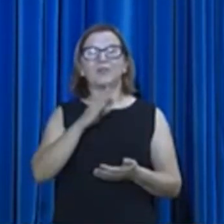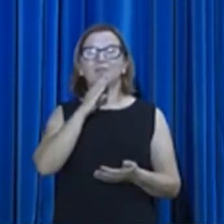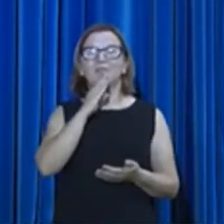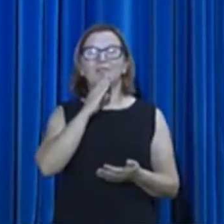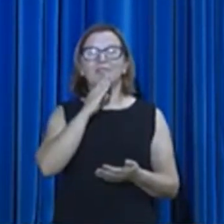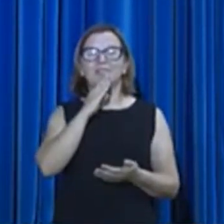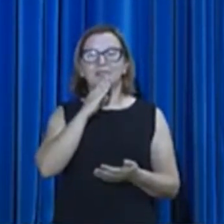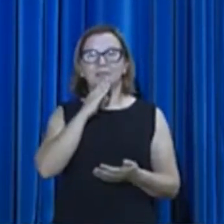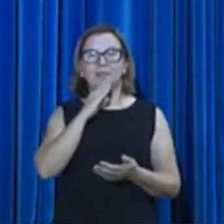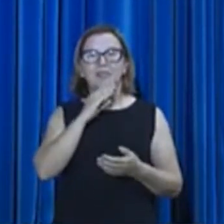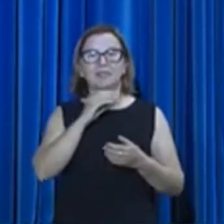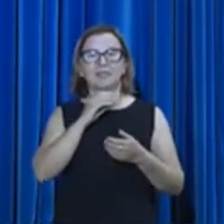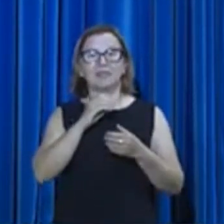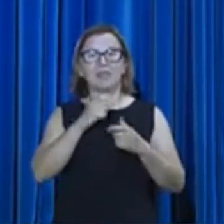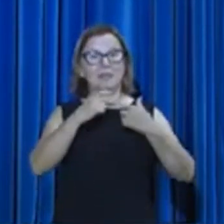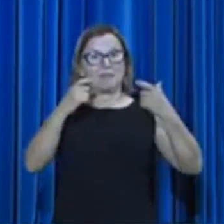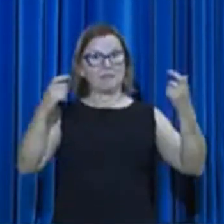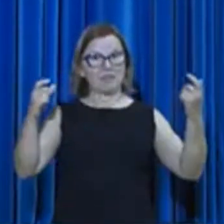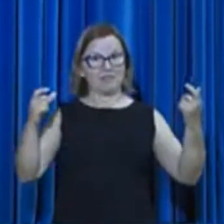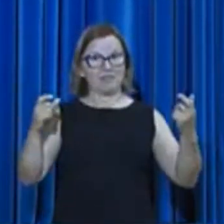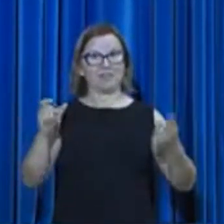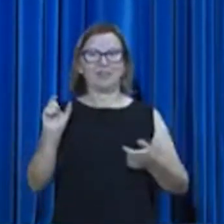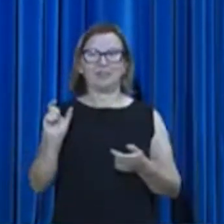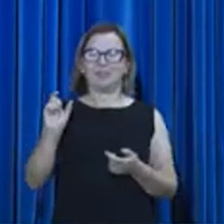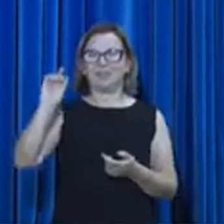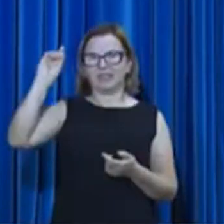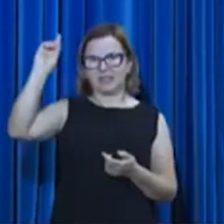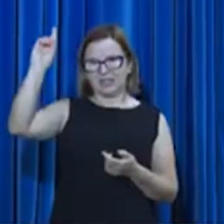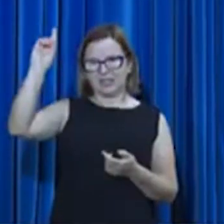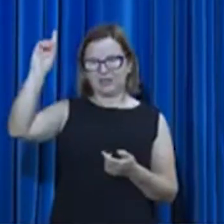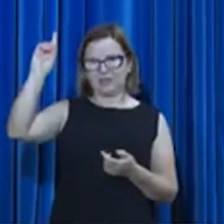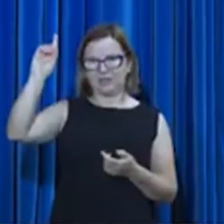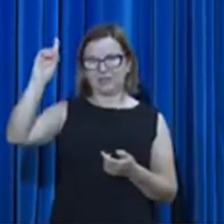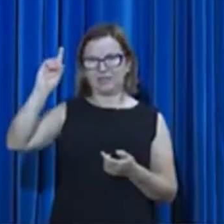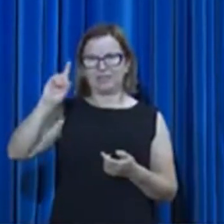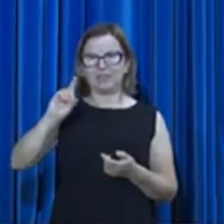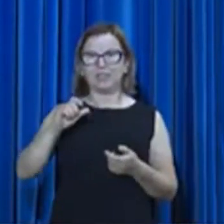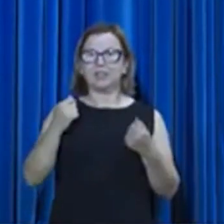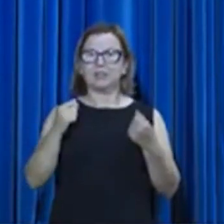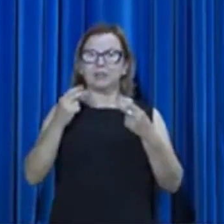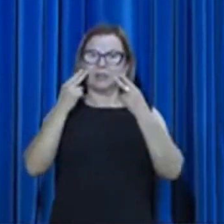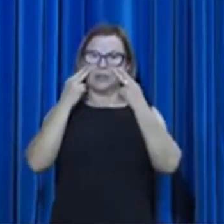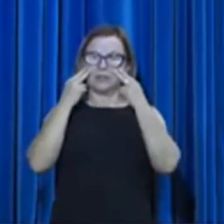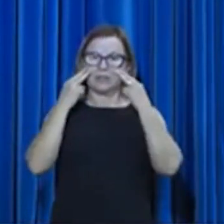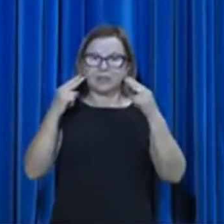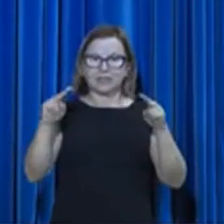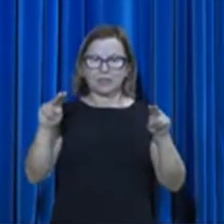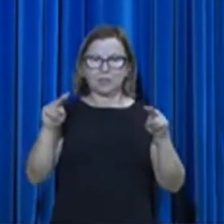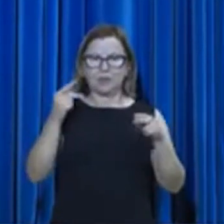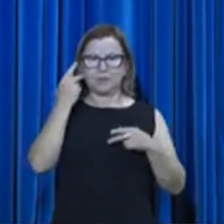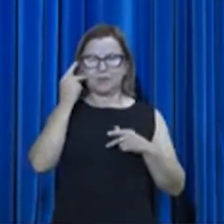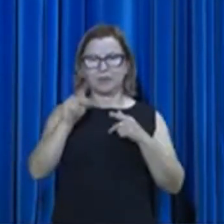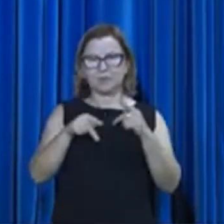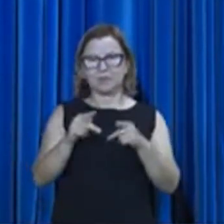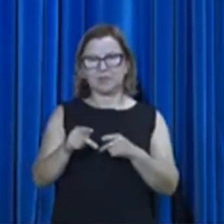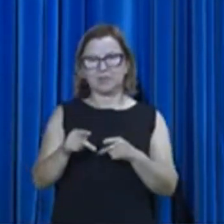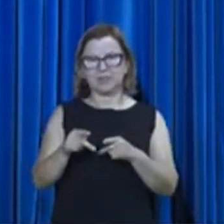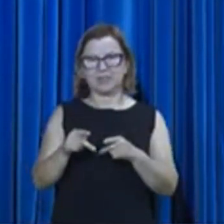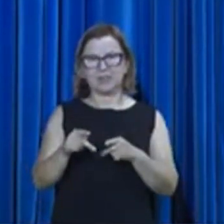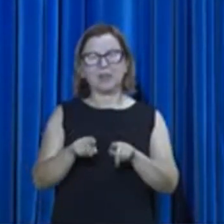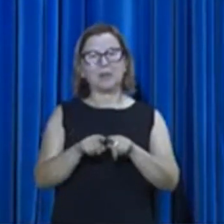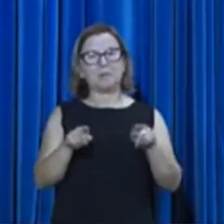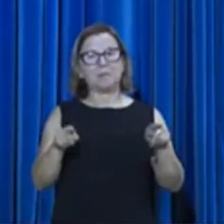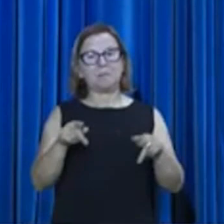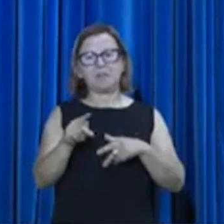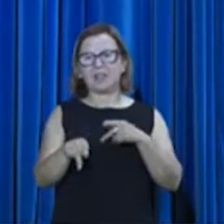testemunhar a palavra de Deus numa época onde as pessoas estão escutando muitas coisas e não consideram a escutar o que é essencial